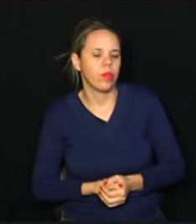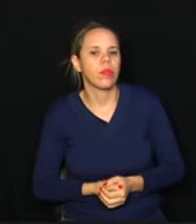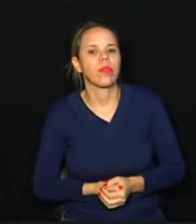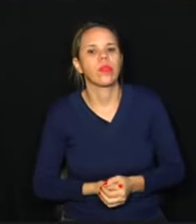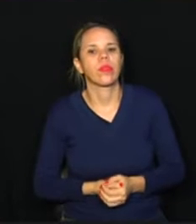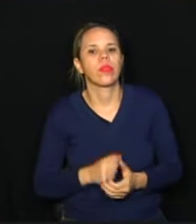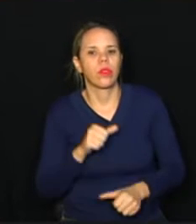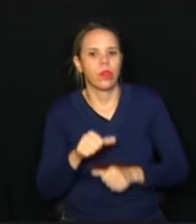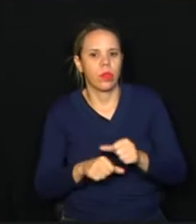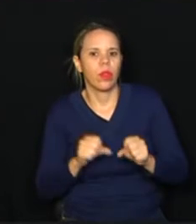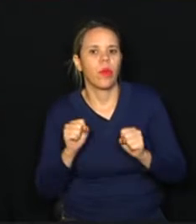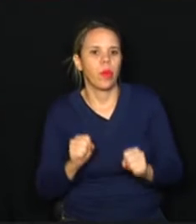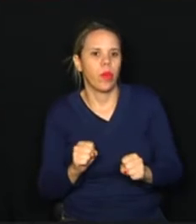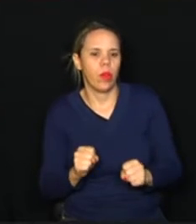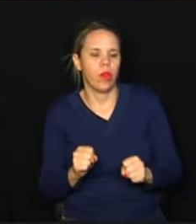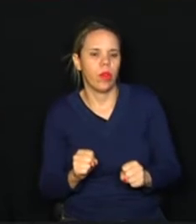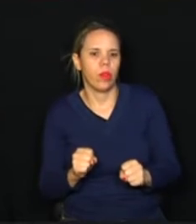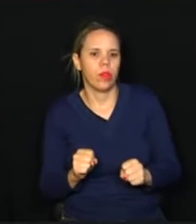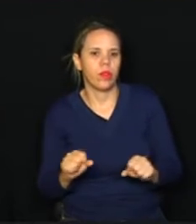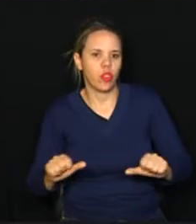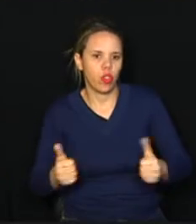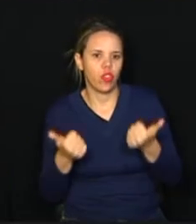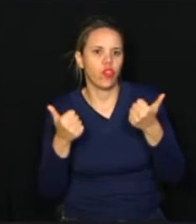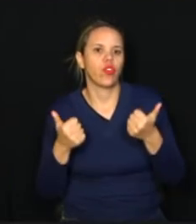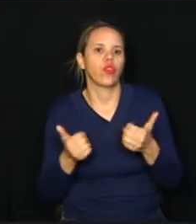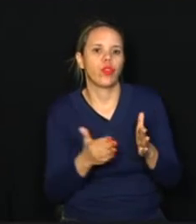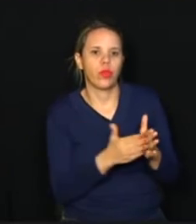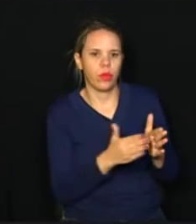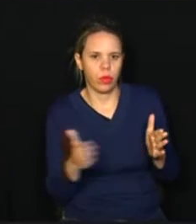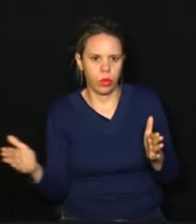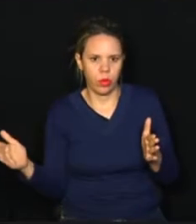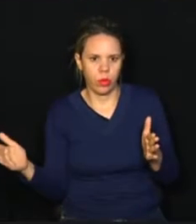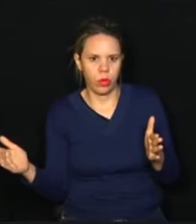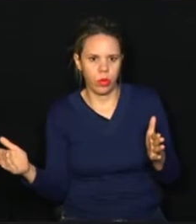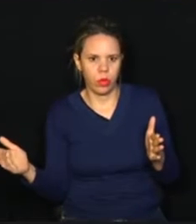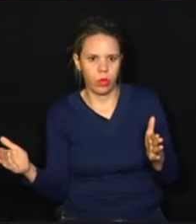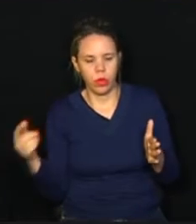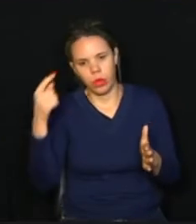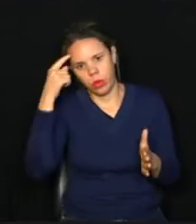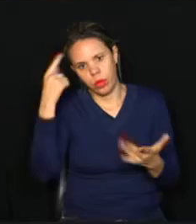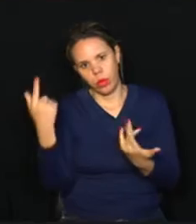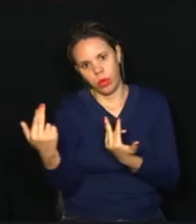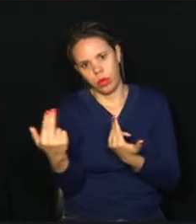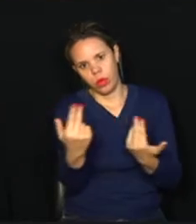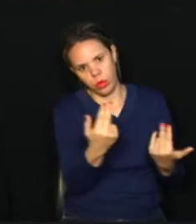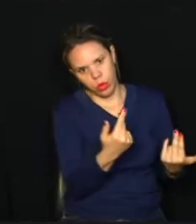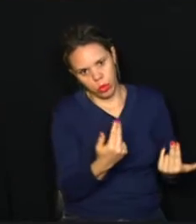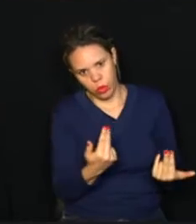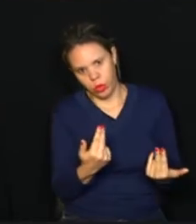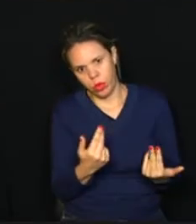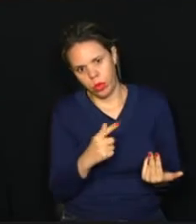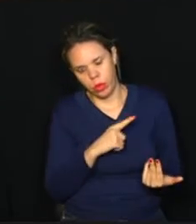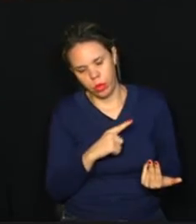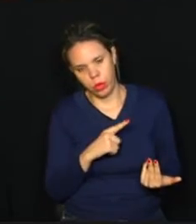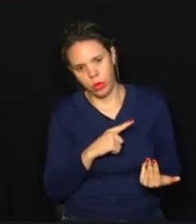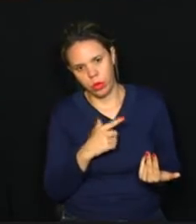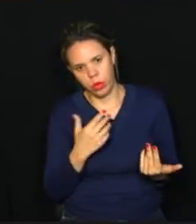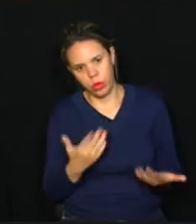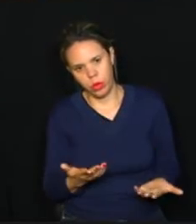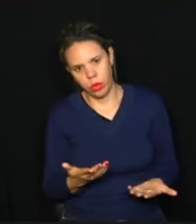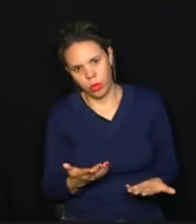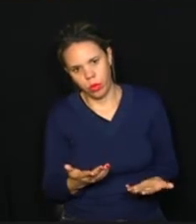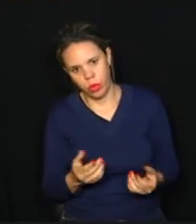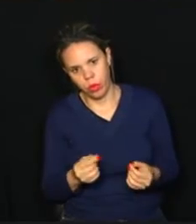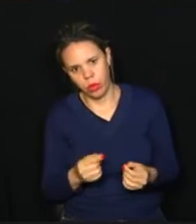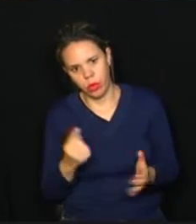essas mudanças poderão ser positivas no próximo período para um pensamento como esse que nós possuímos. Então, a gente